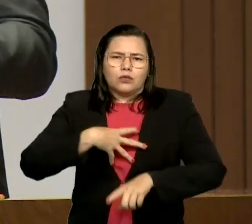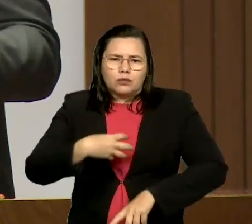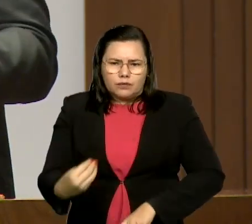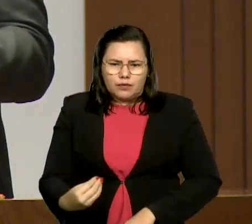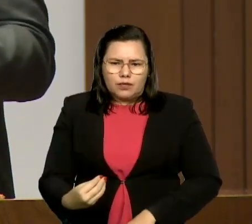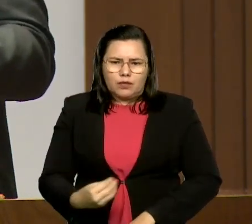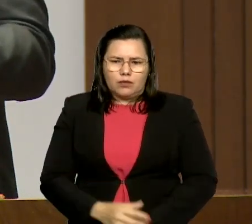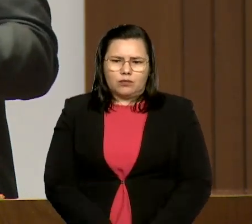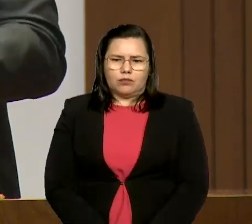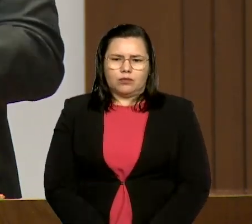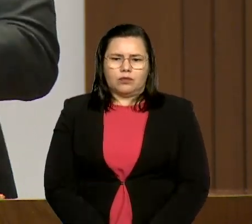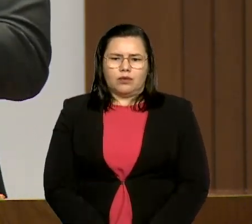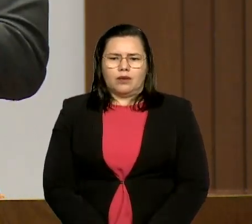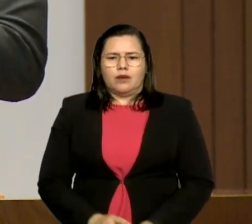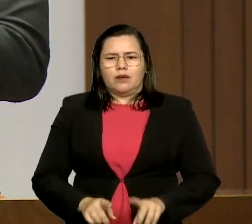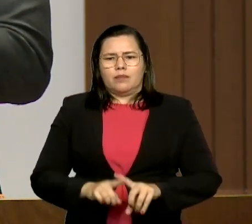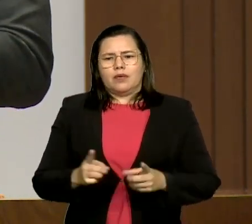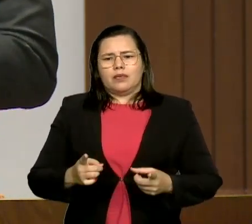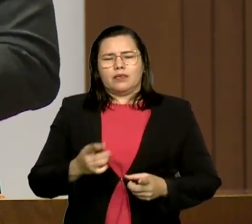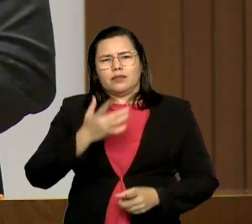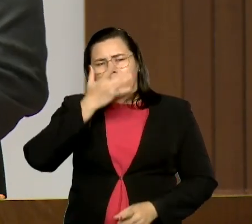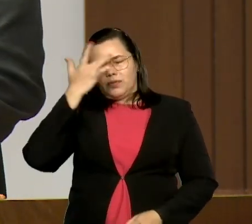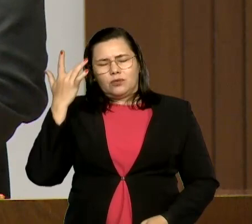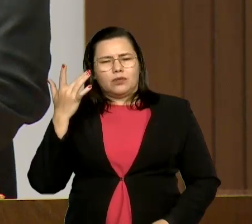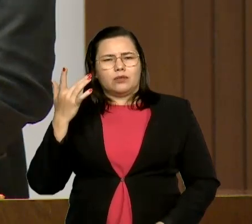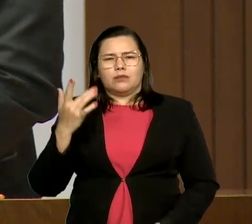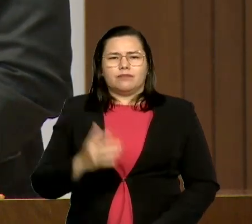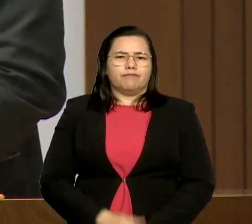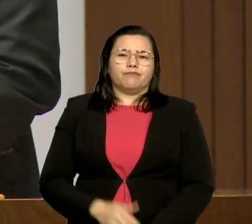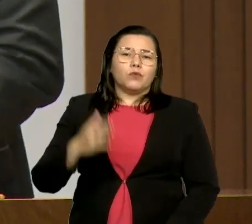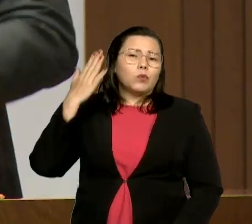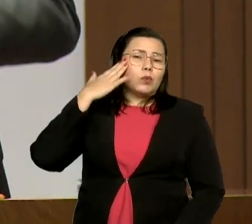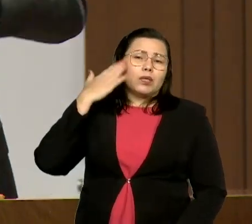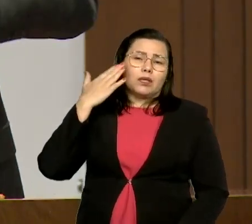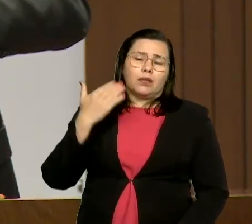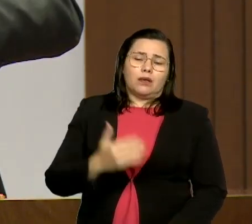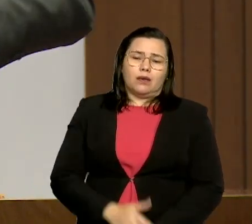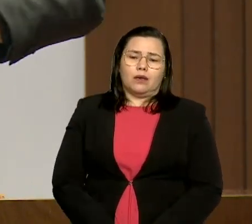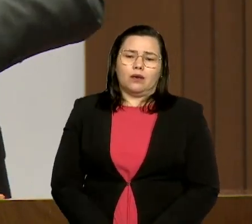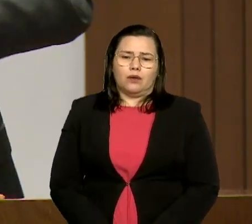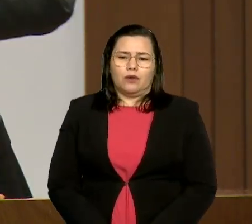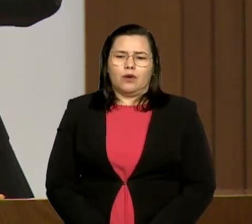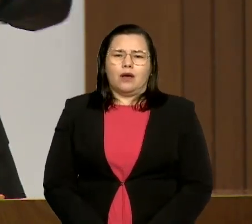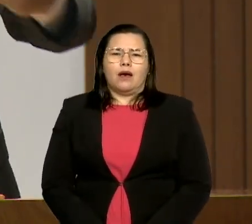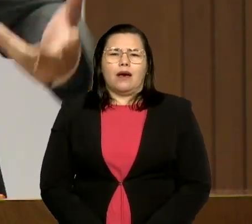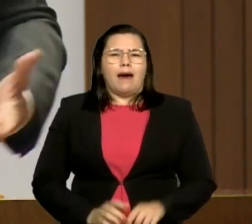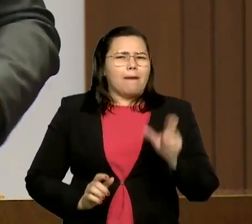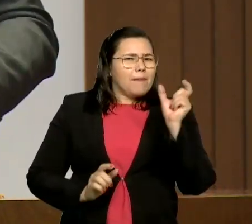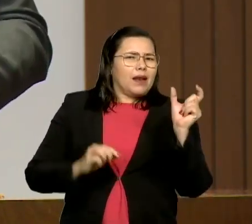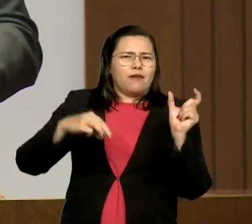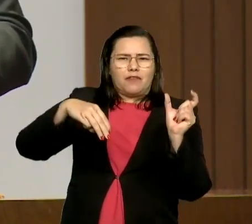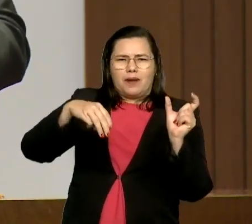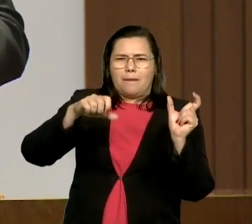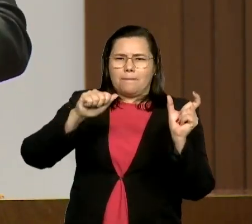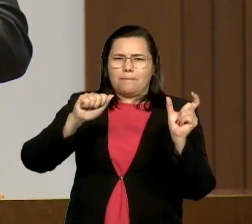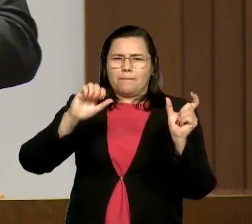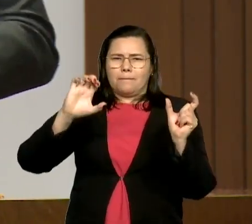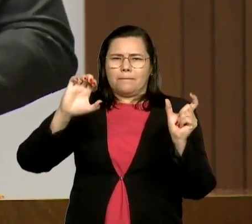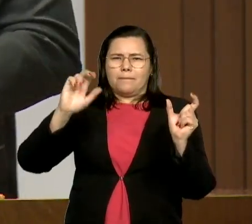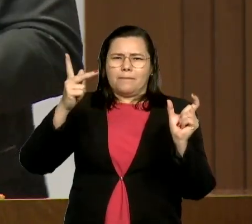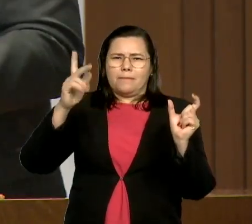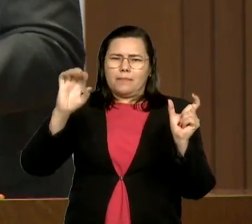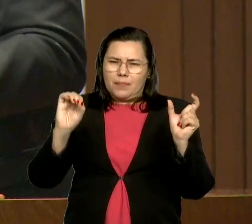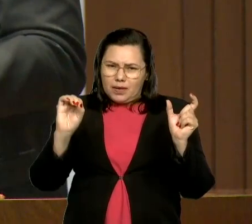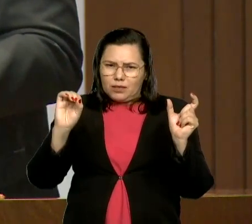mal interpretada. A palavra macho, hoje, ela cria uma celeuma, principalmente na